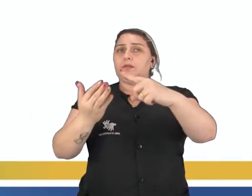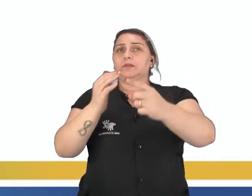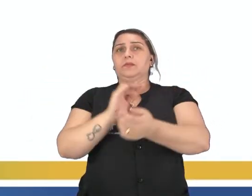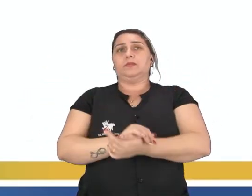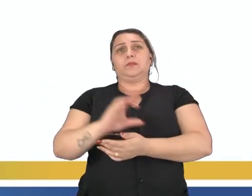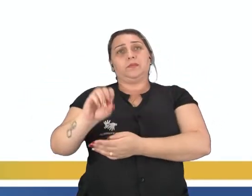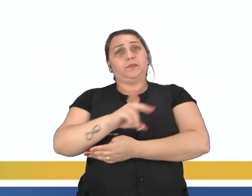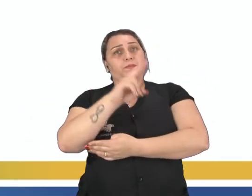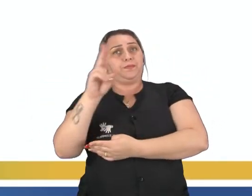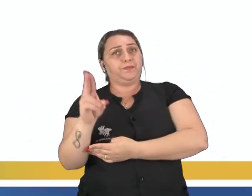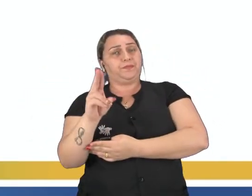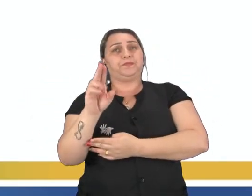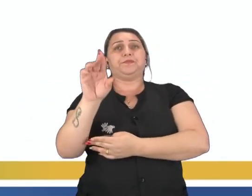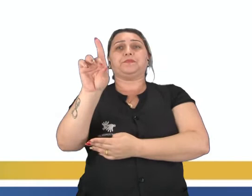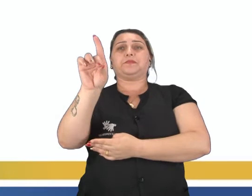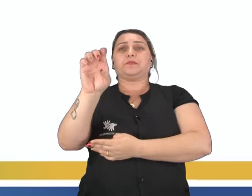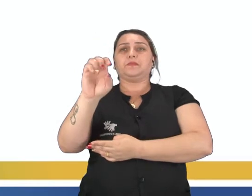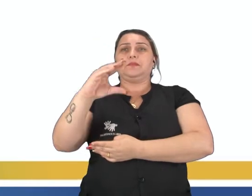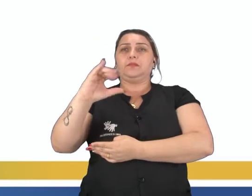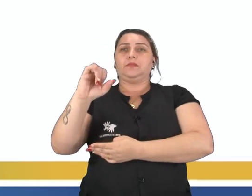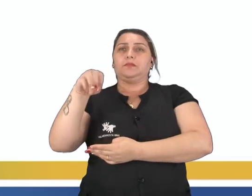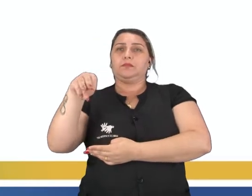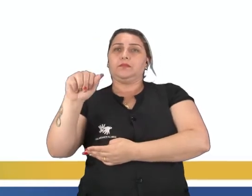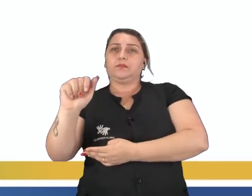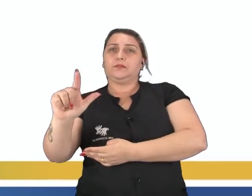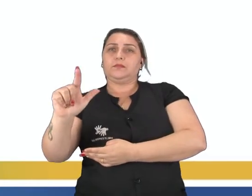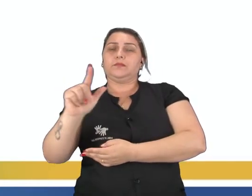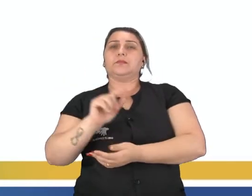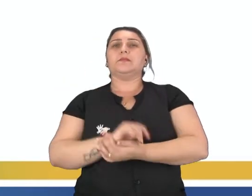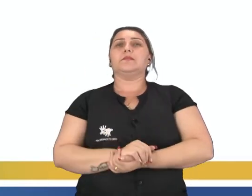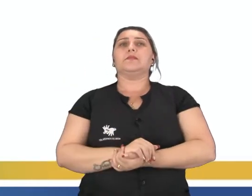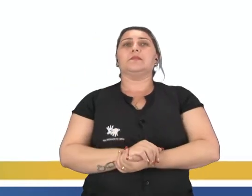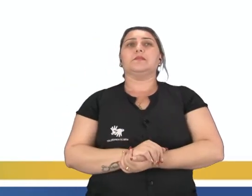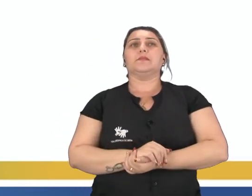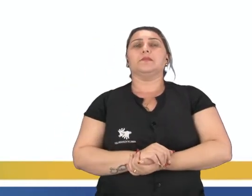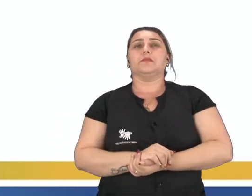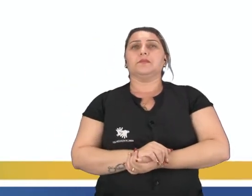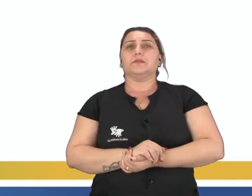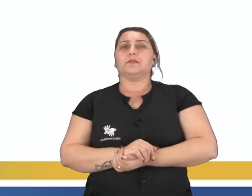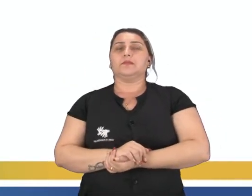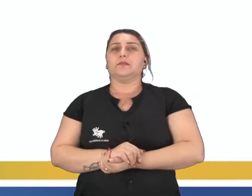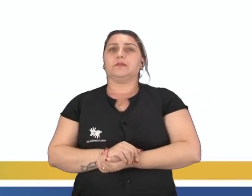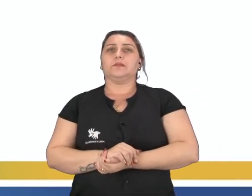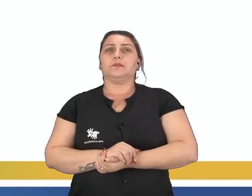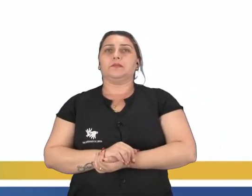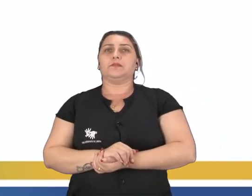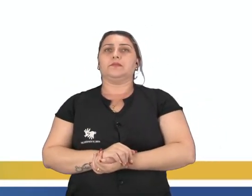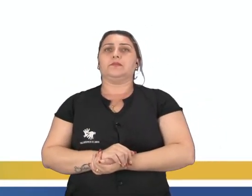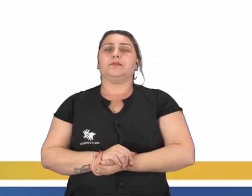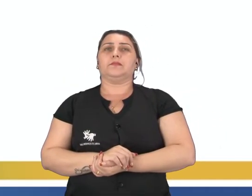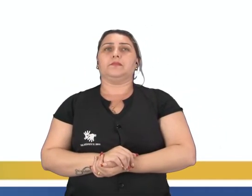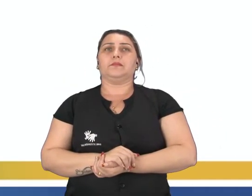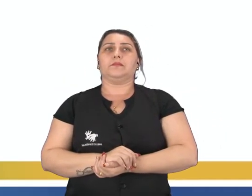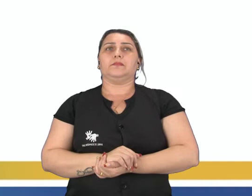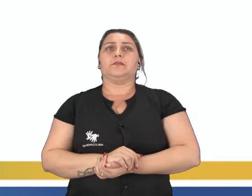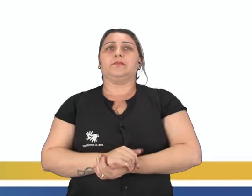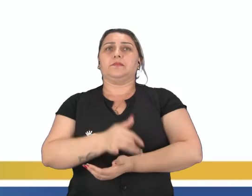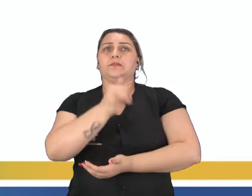1 sobre 1000, ou eu posso escrever em forma de decimal, que é igual a